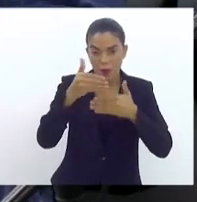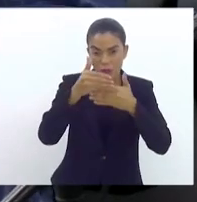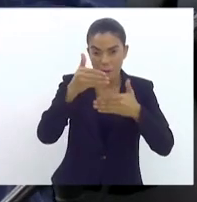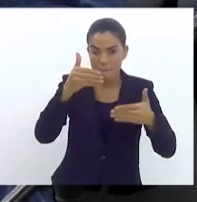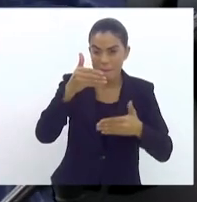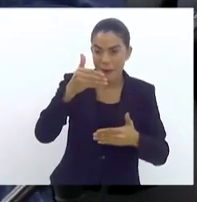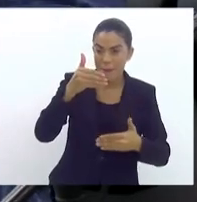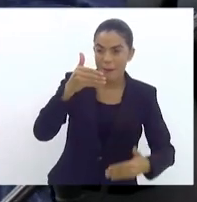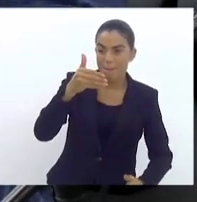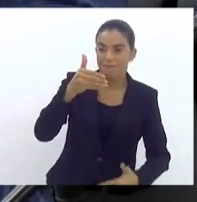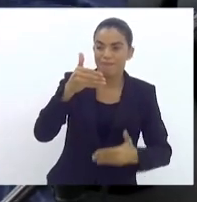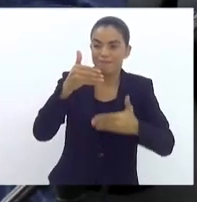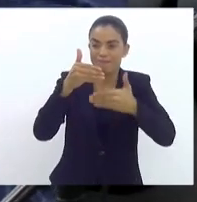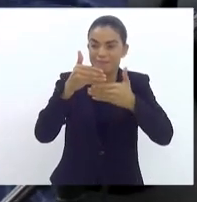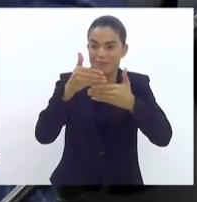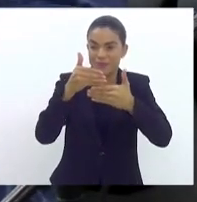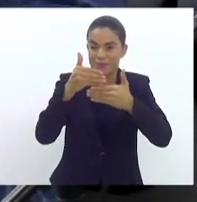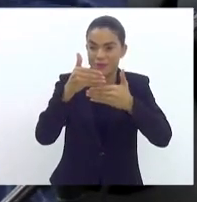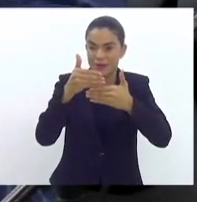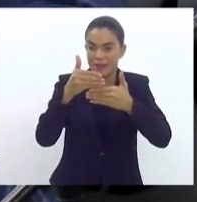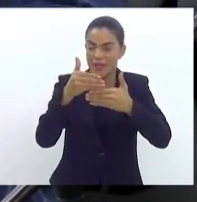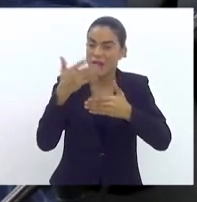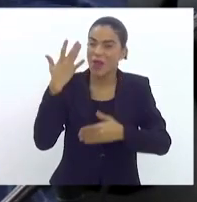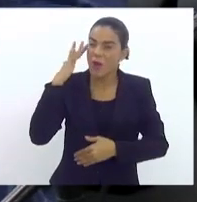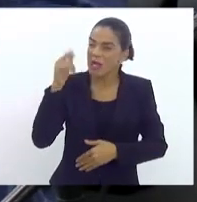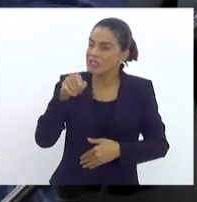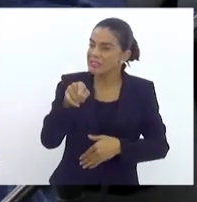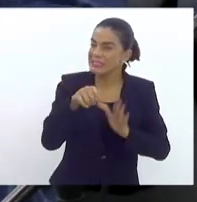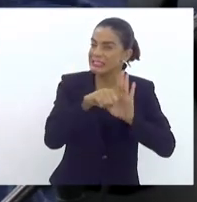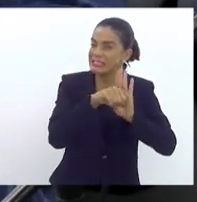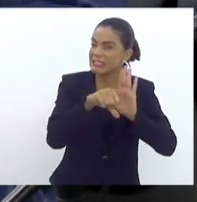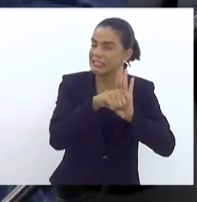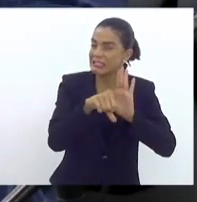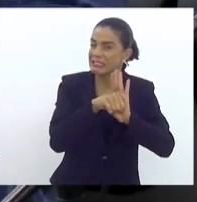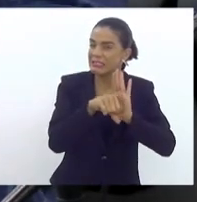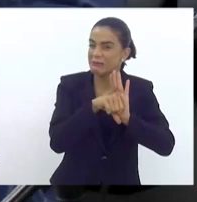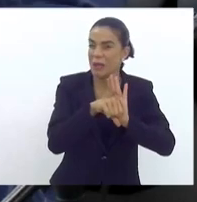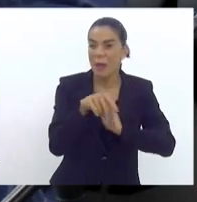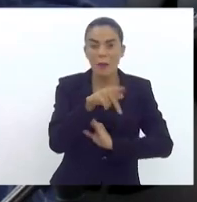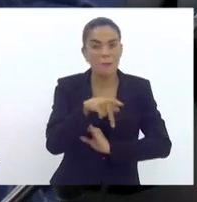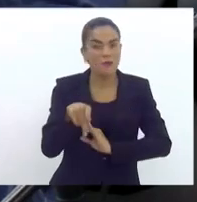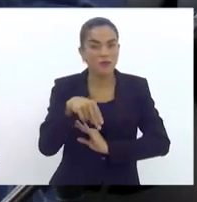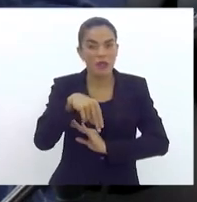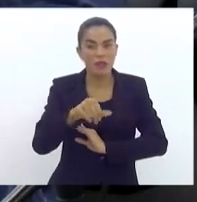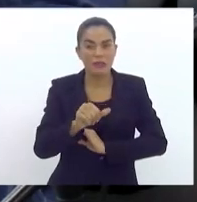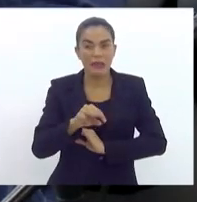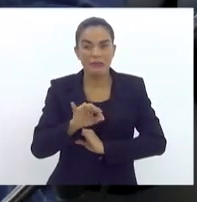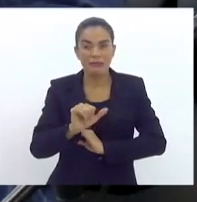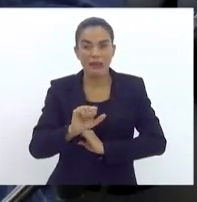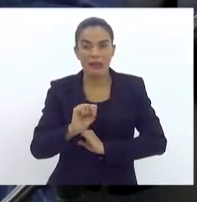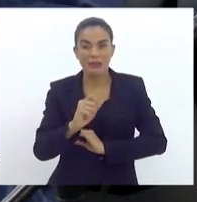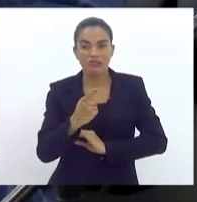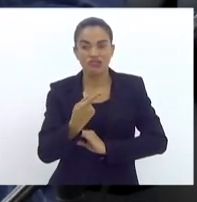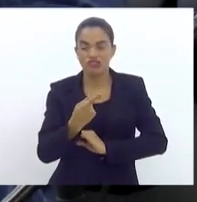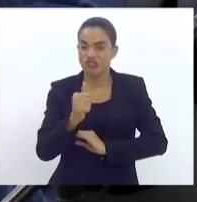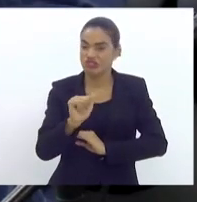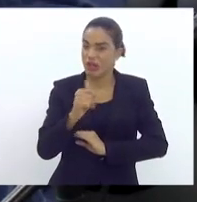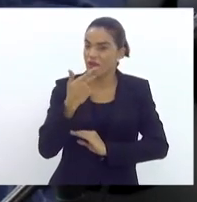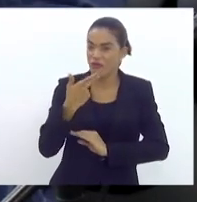eu acho que esse crime aqui acho que são vingando a professora Natasha não chegou a comentar no primeiro encontro de vocês